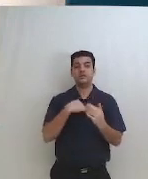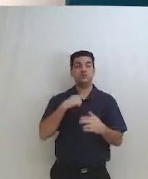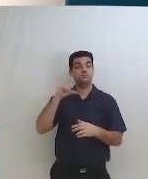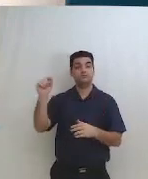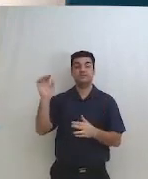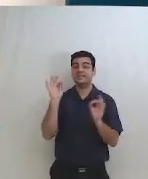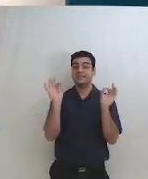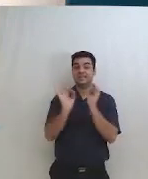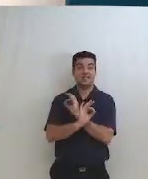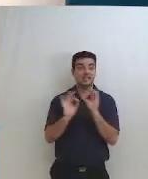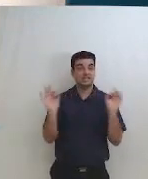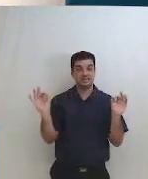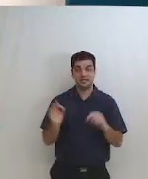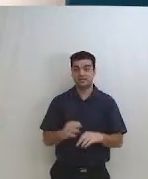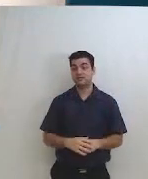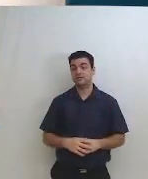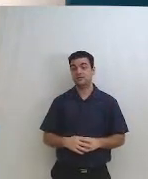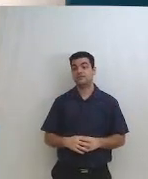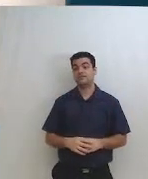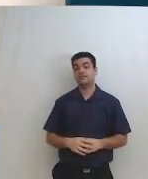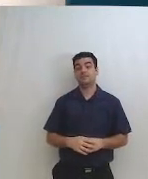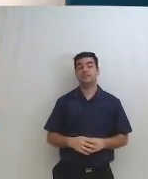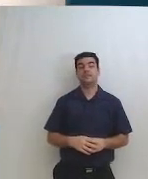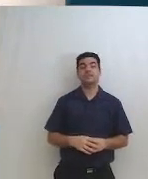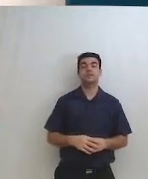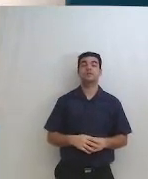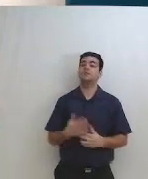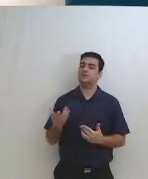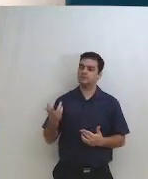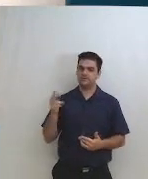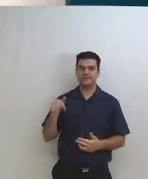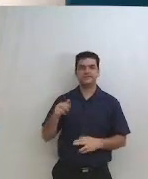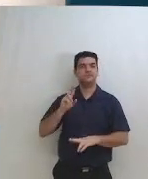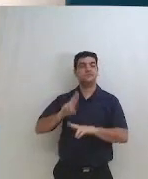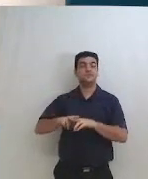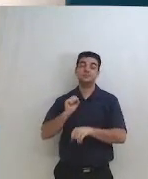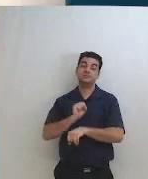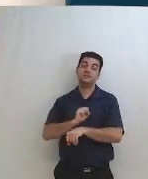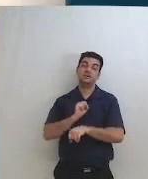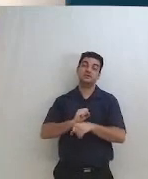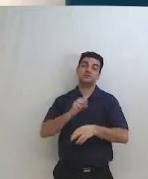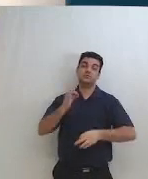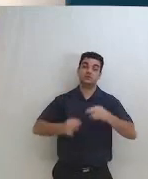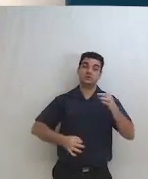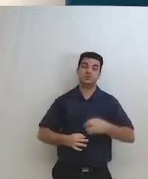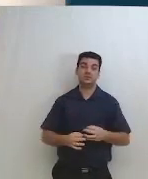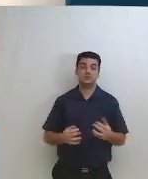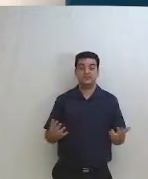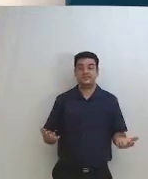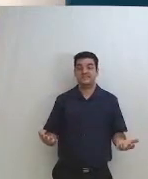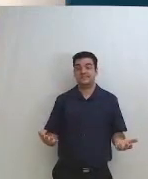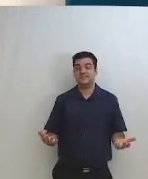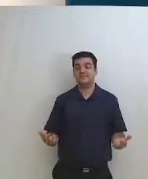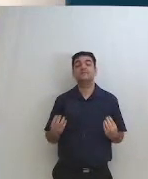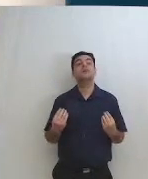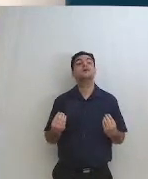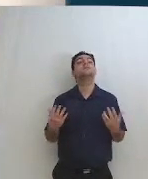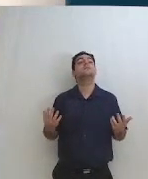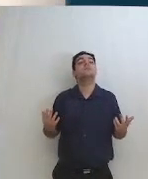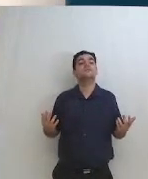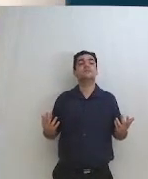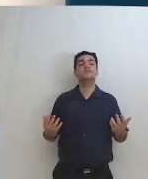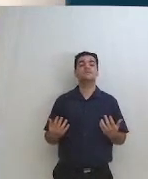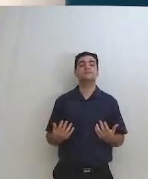a não comparecer, estão lá presos, esperando o dia de julgamento. Mas não há, nobre ministro relator, data